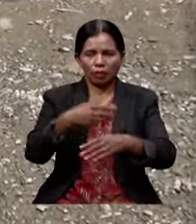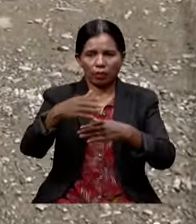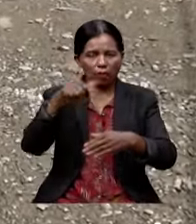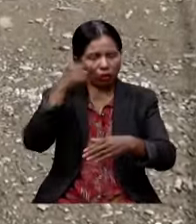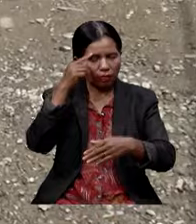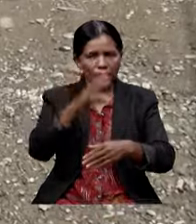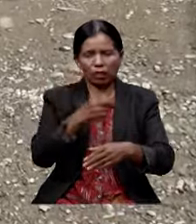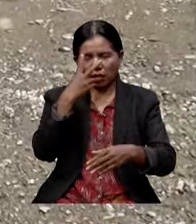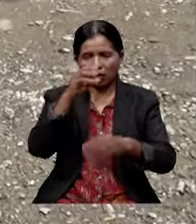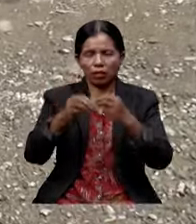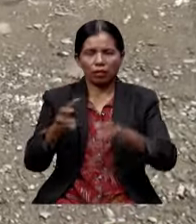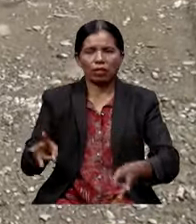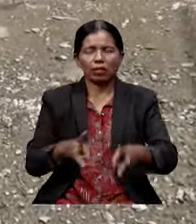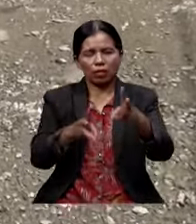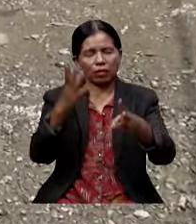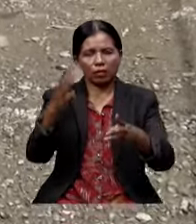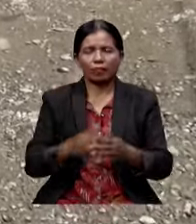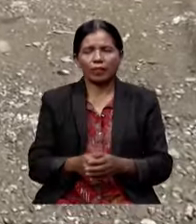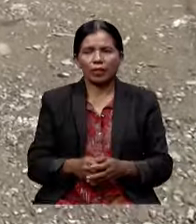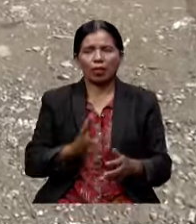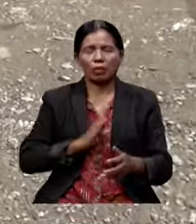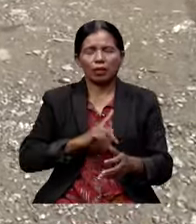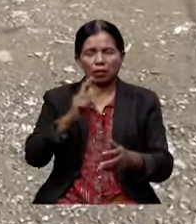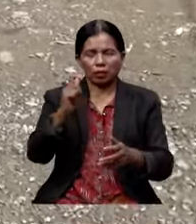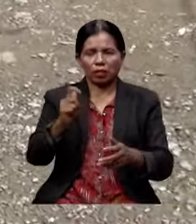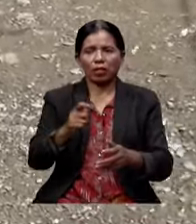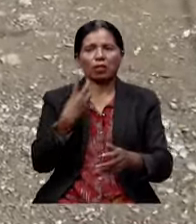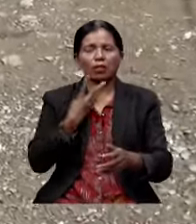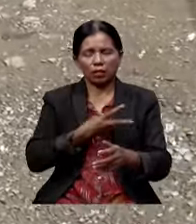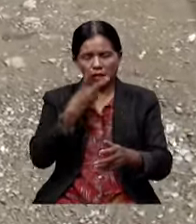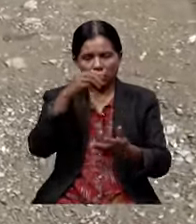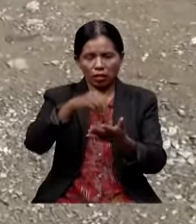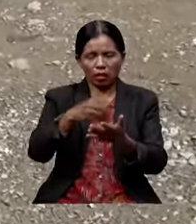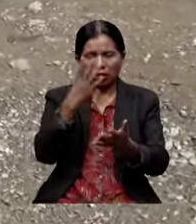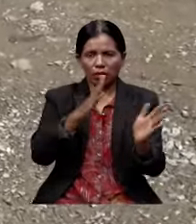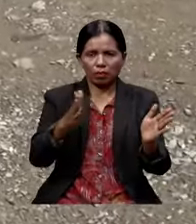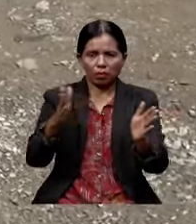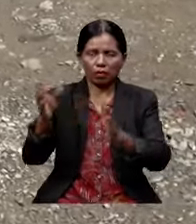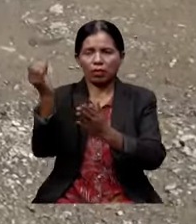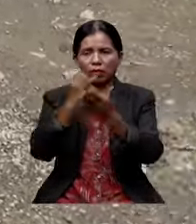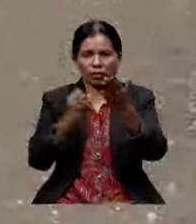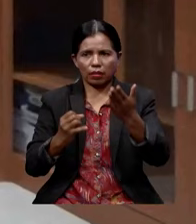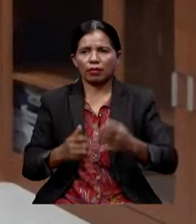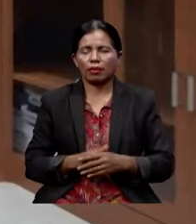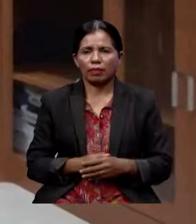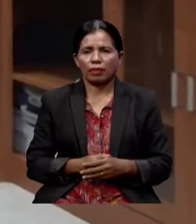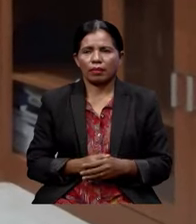governo se resolve estrada, né? Sim, vai repetir a clara, né? Mas está preparando o desenho,